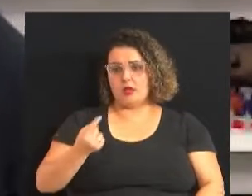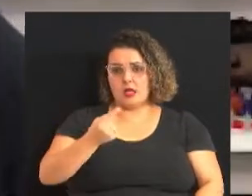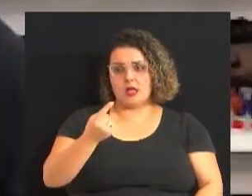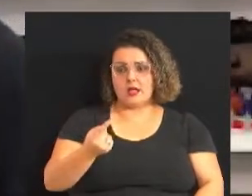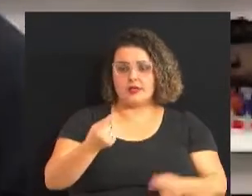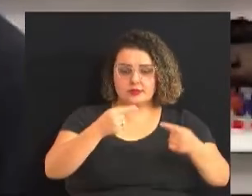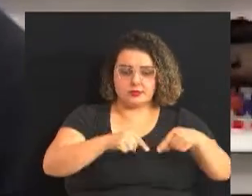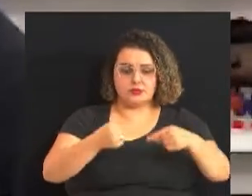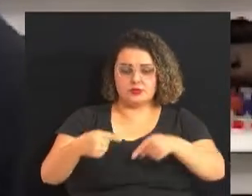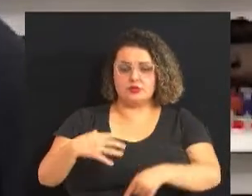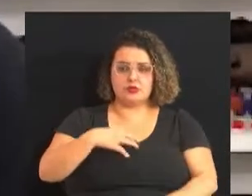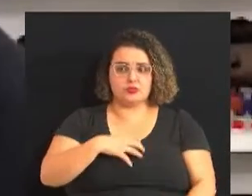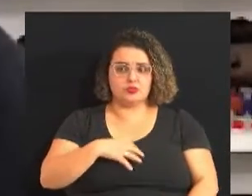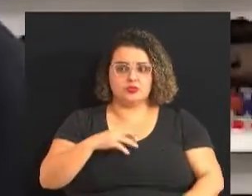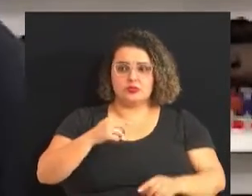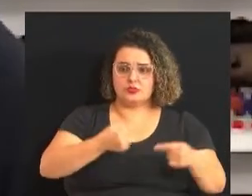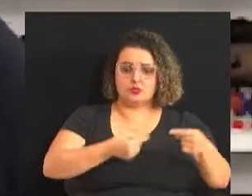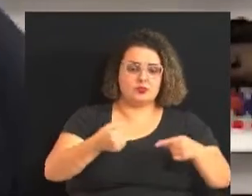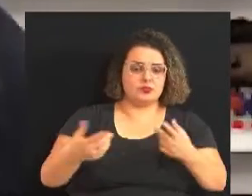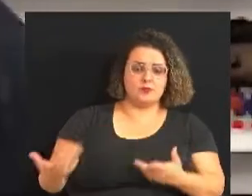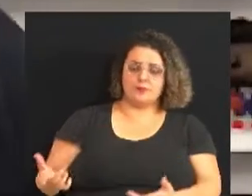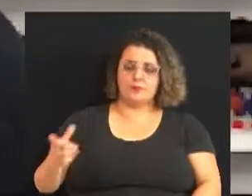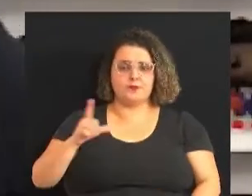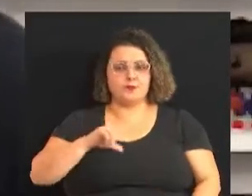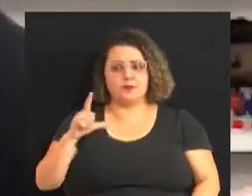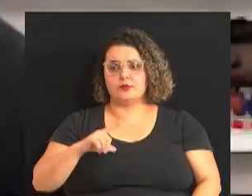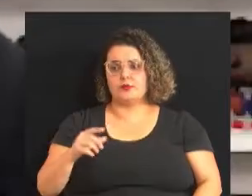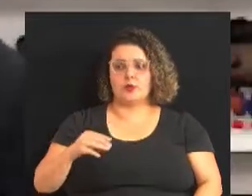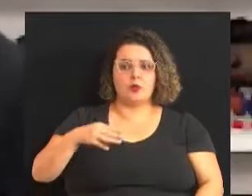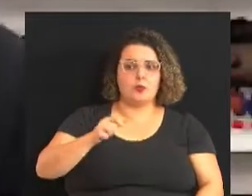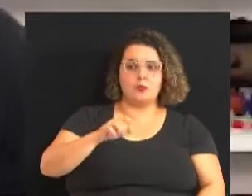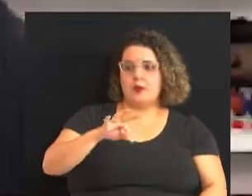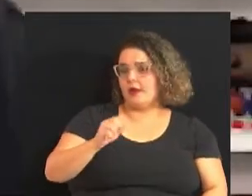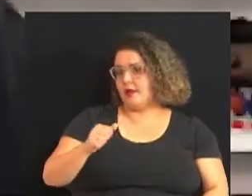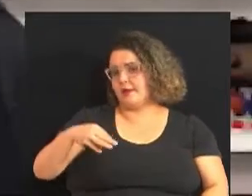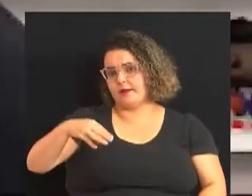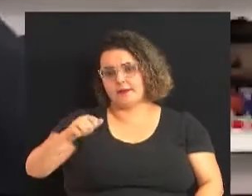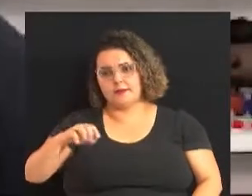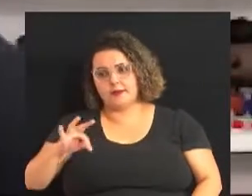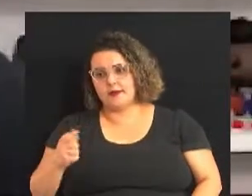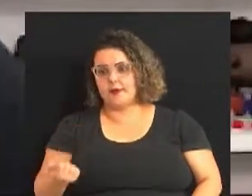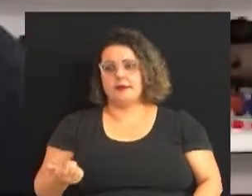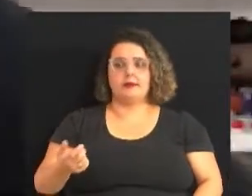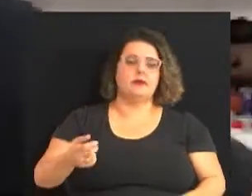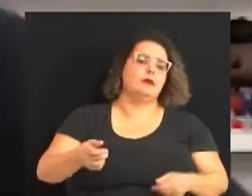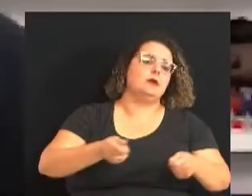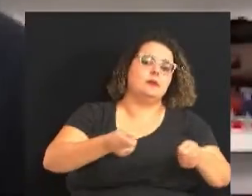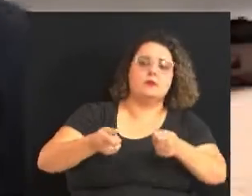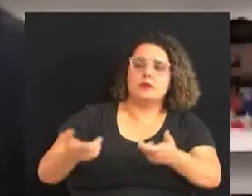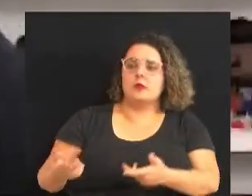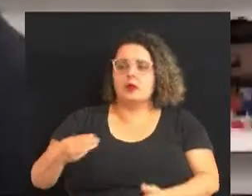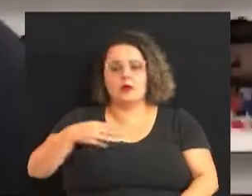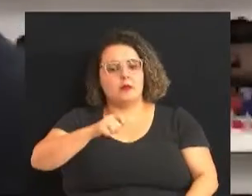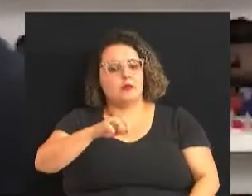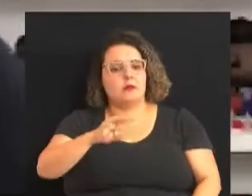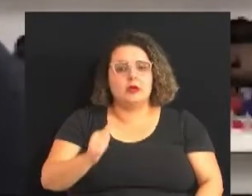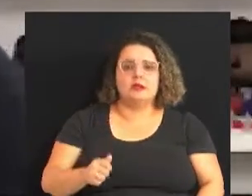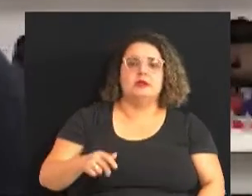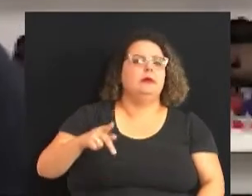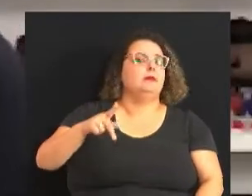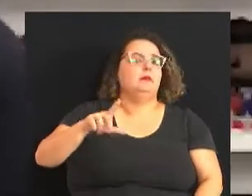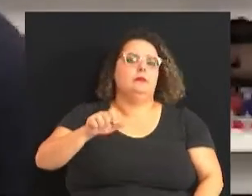jogado de uma fórmula de disputa, você tem torneios com mata-mata, você tem torneios de temporada regular e mata-mata e playoff, e